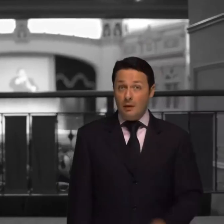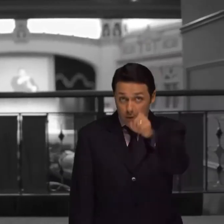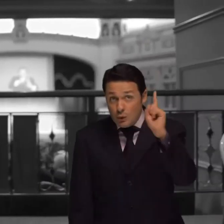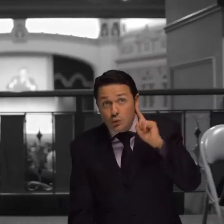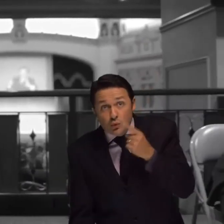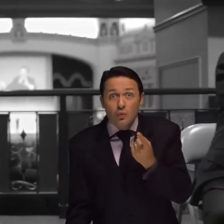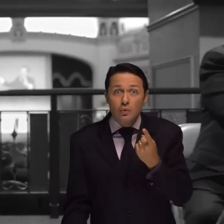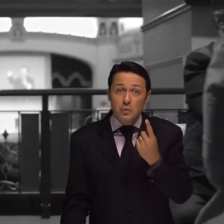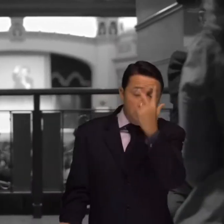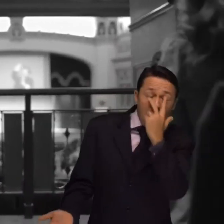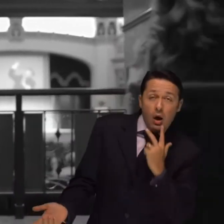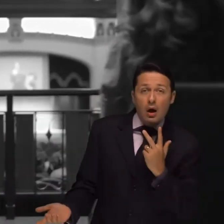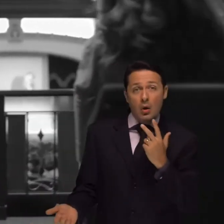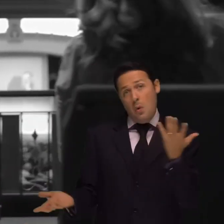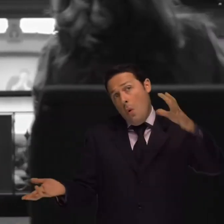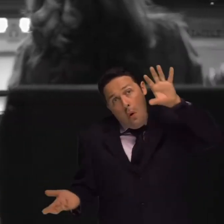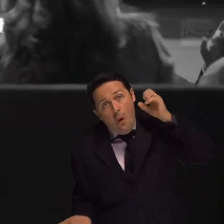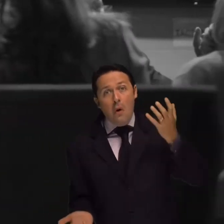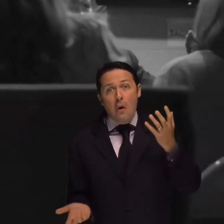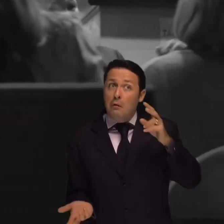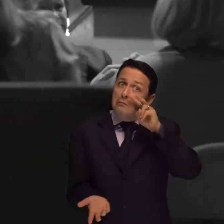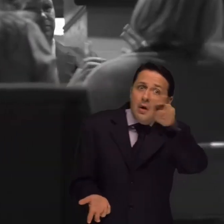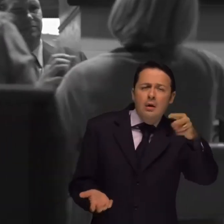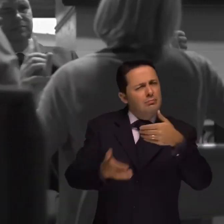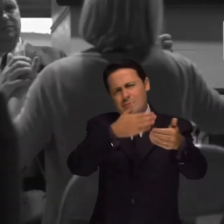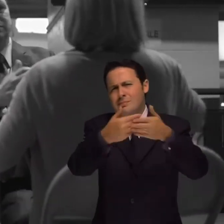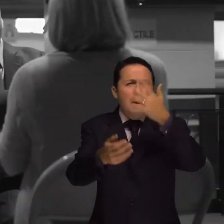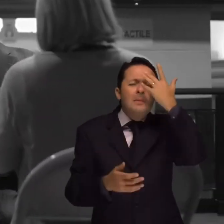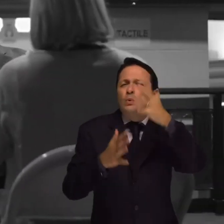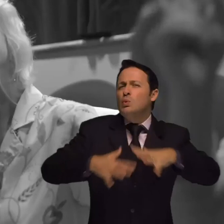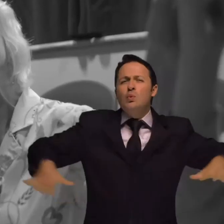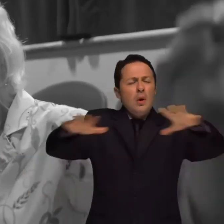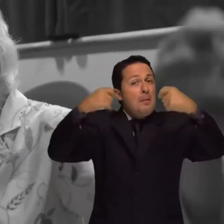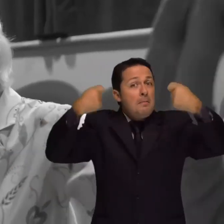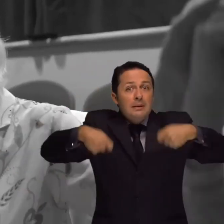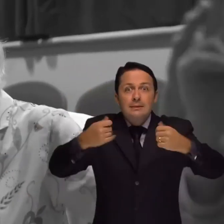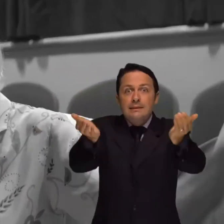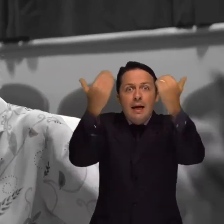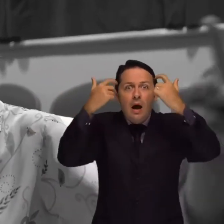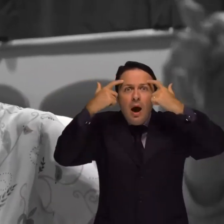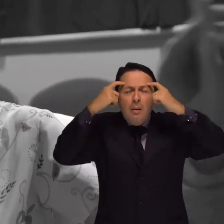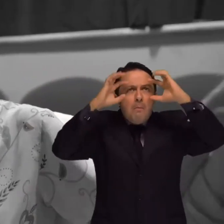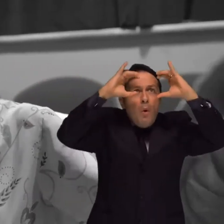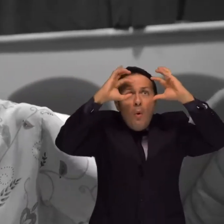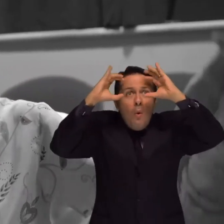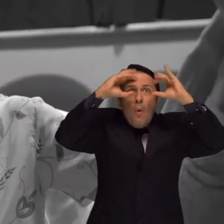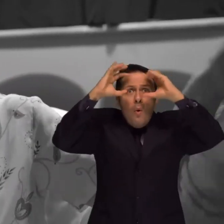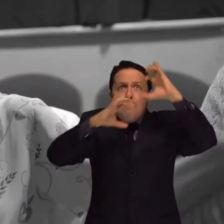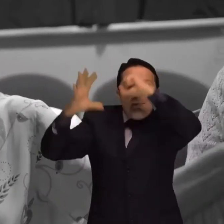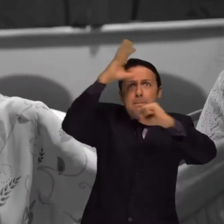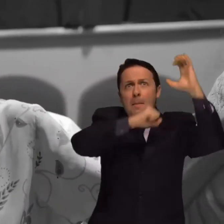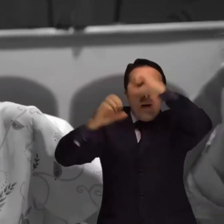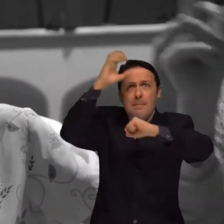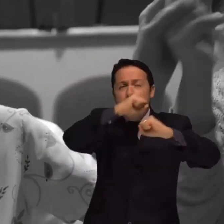Não importa se você é cego ou surdo, ou se consegue ver e ouvir, todo mundo precisa desenvolver o raciocínio e usar